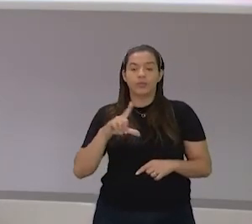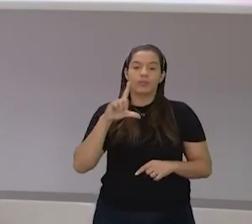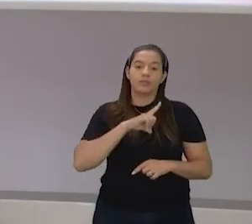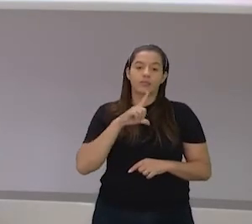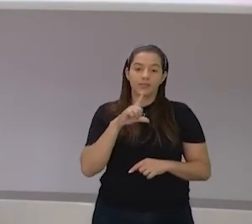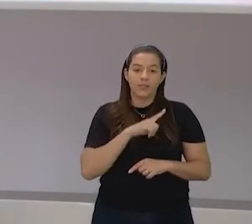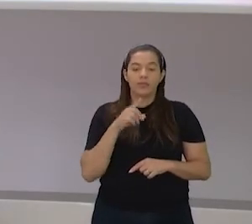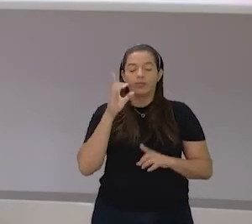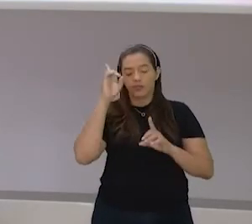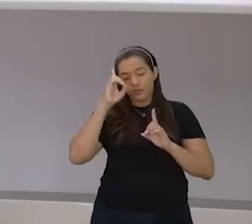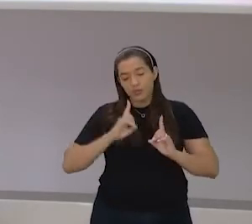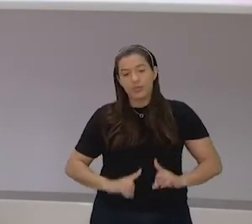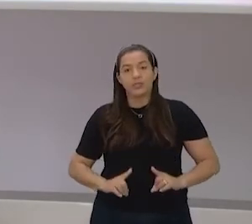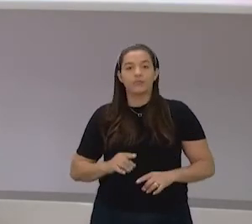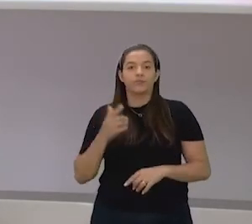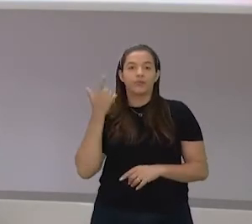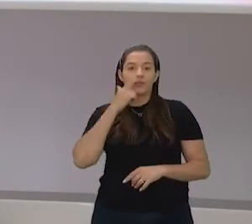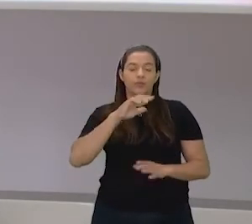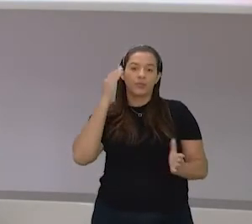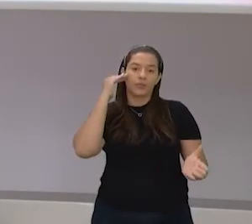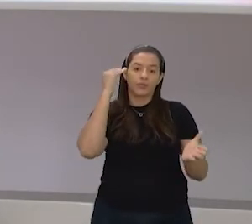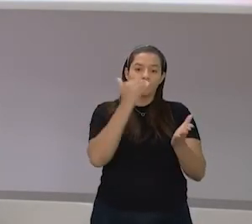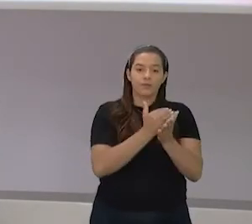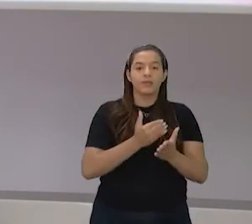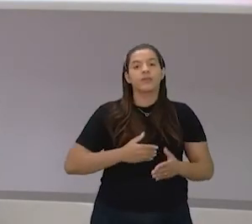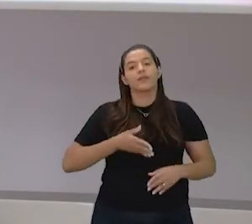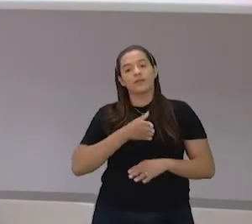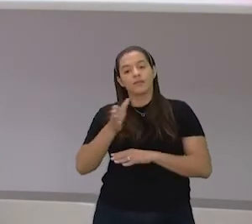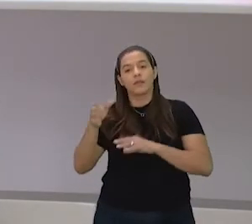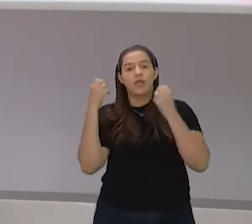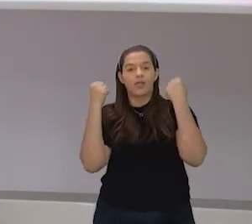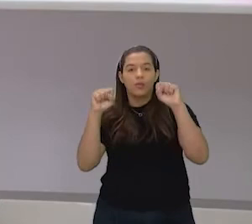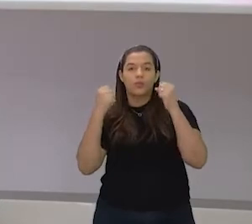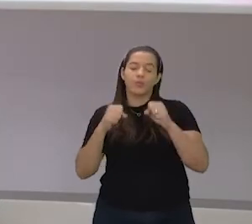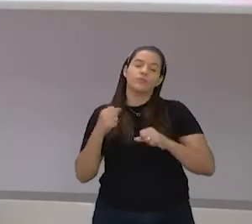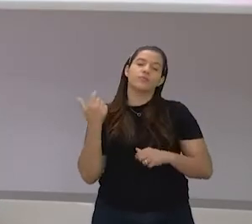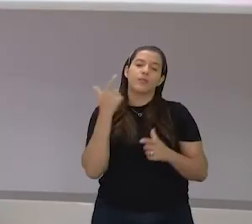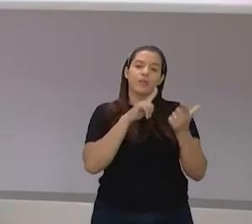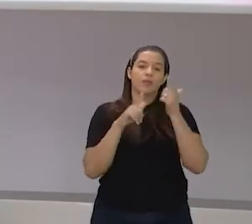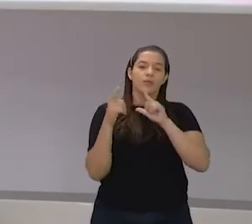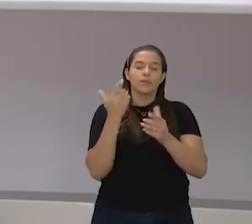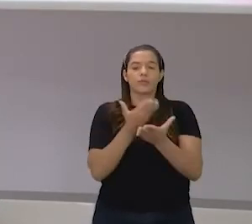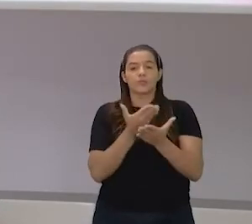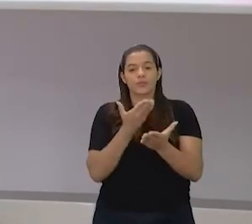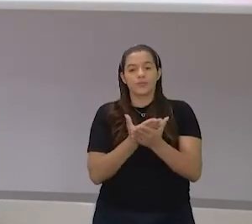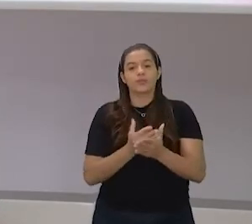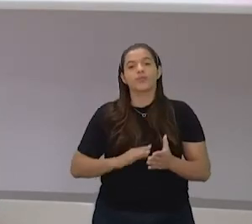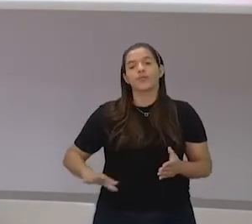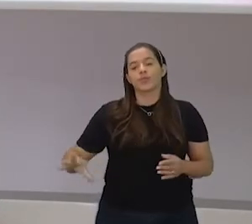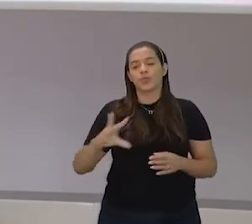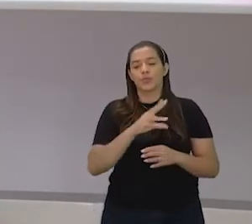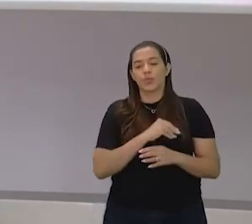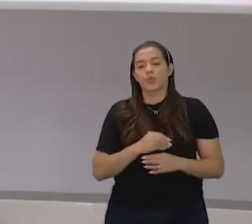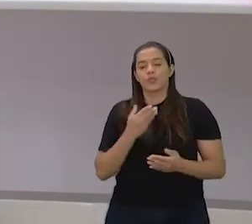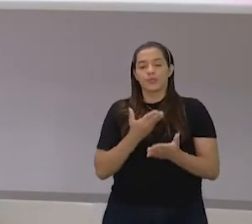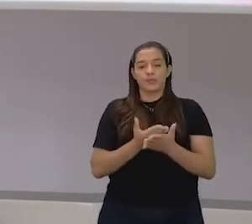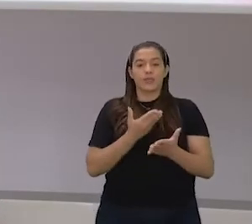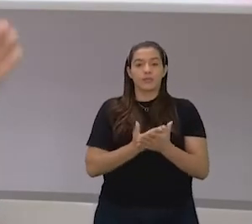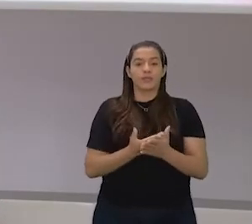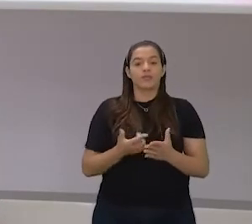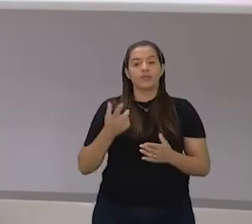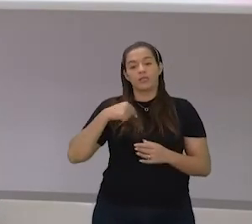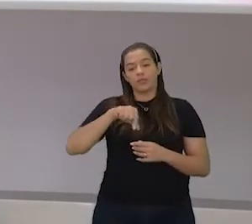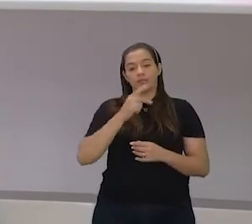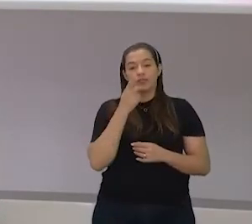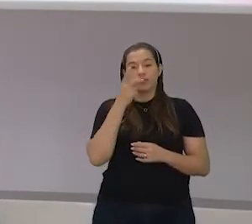tenham o seu direito cumprido, que é participar das aulas de educação física ou de todas as práticas das aulas que a gente